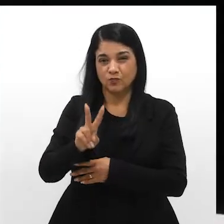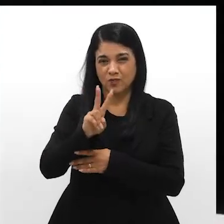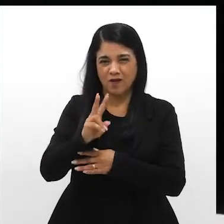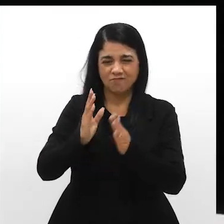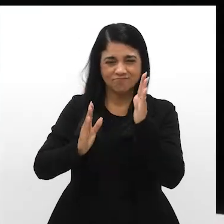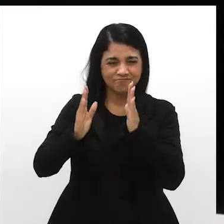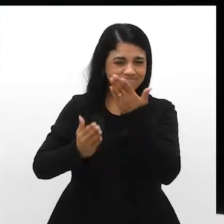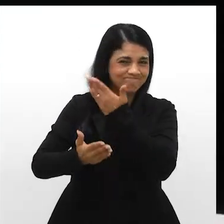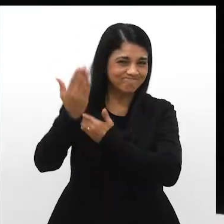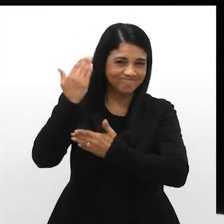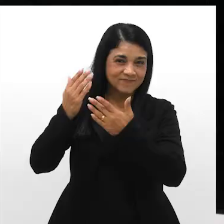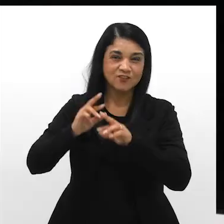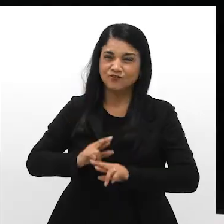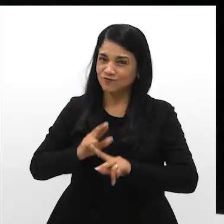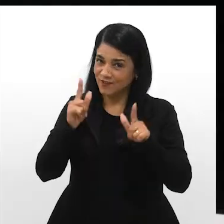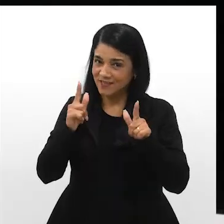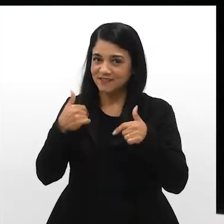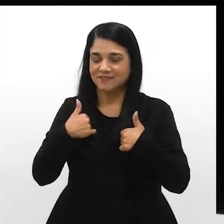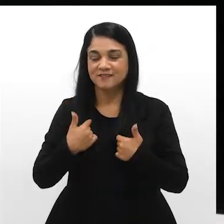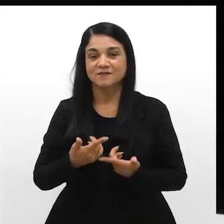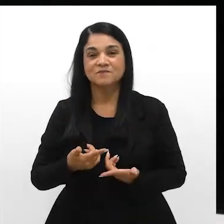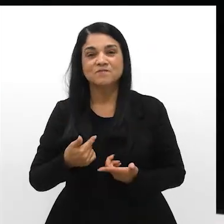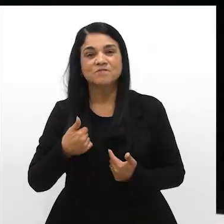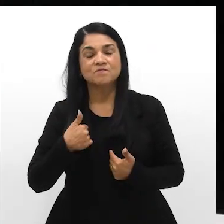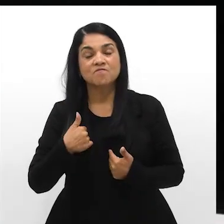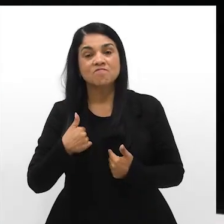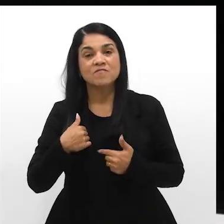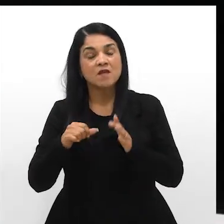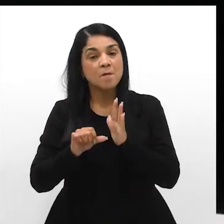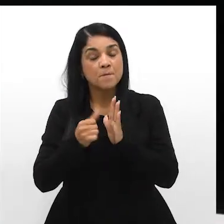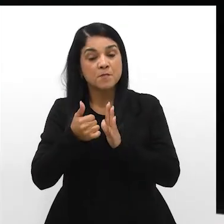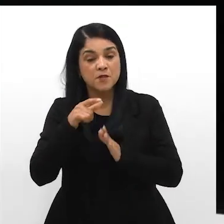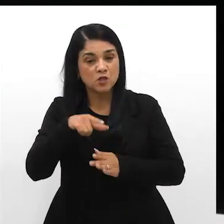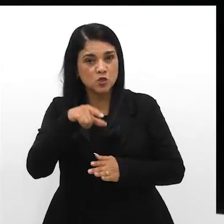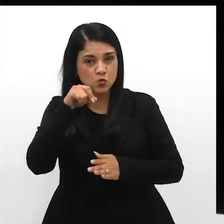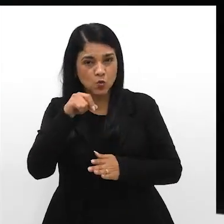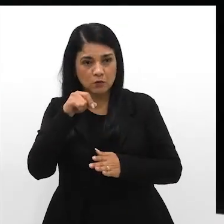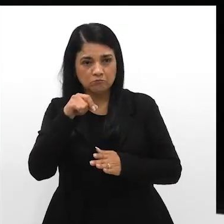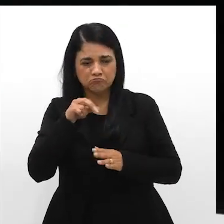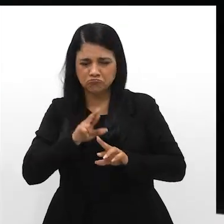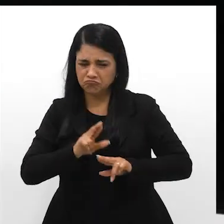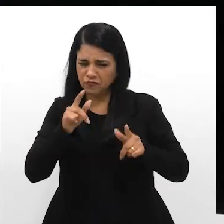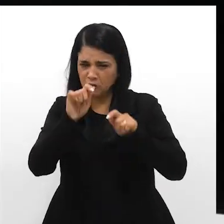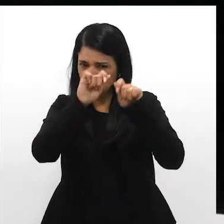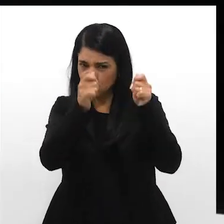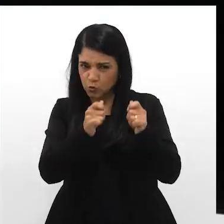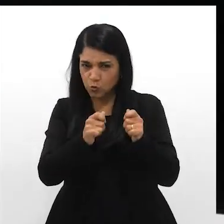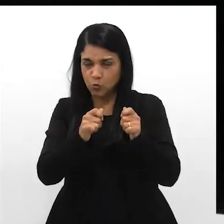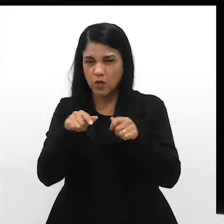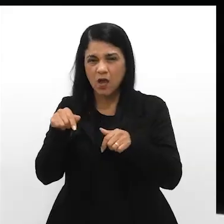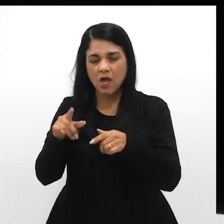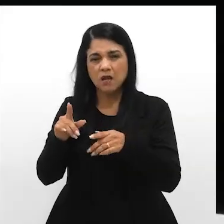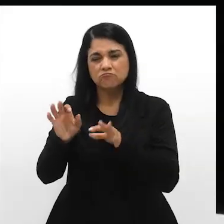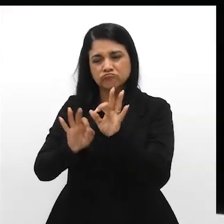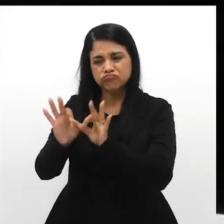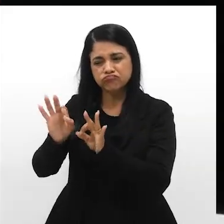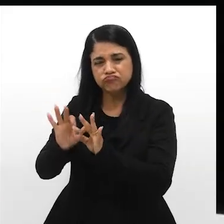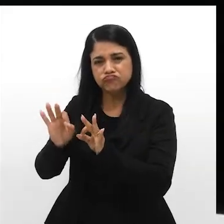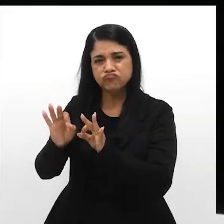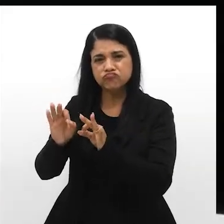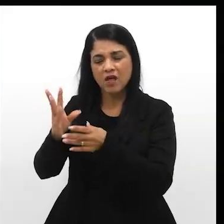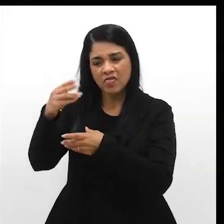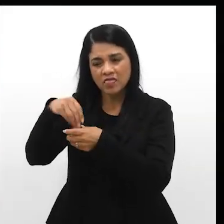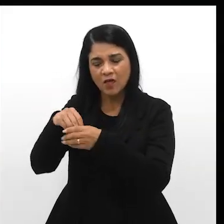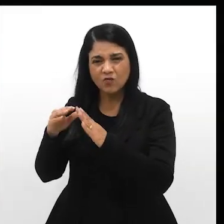outras épocas, né? Outro tempo. E na minha primeira opção não era nem escultura, era meio que composição de